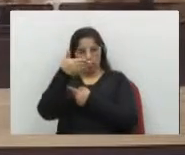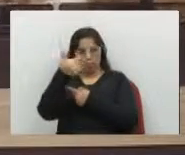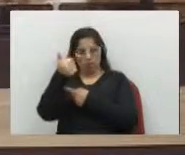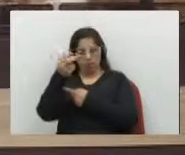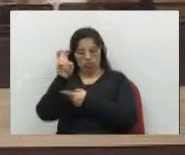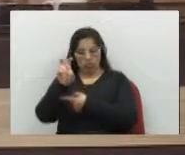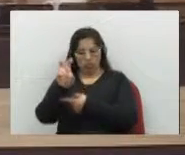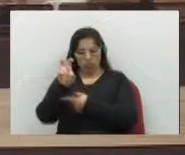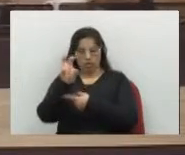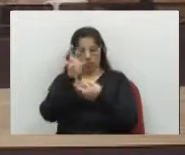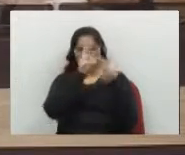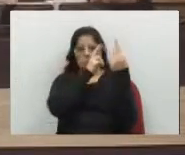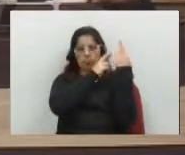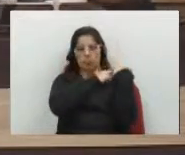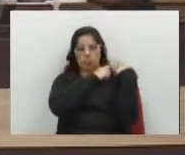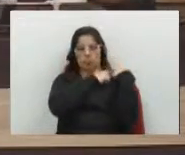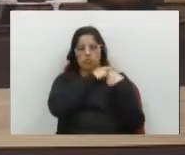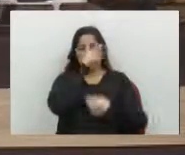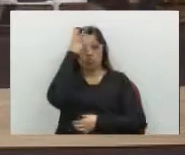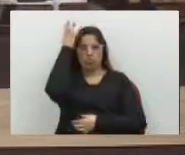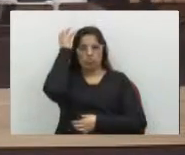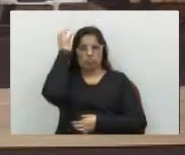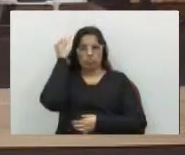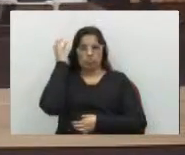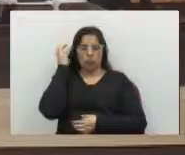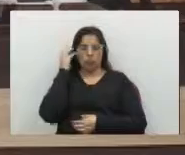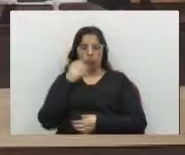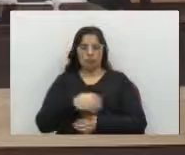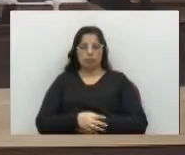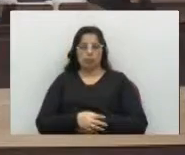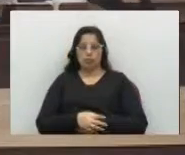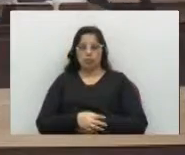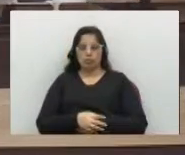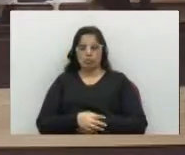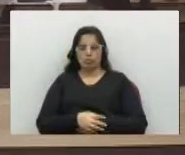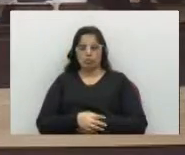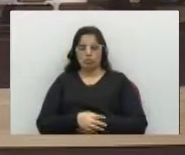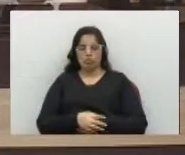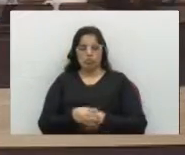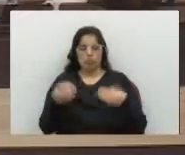491/2015, autora vereadora Lu Bogo. Requerimento número